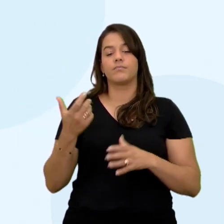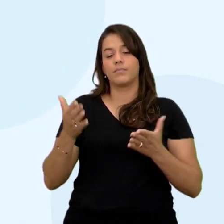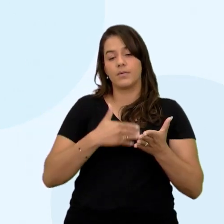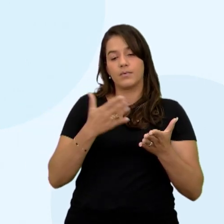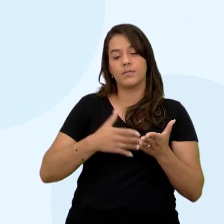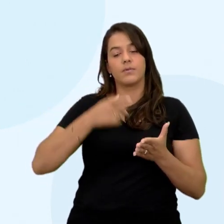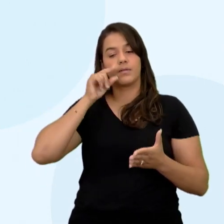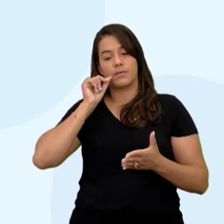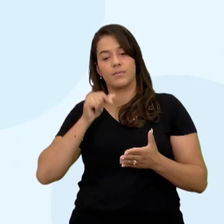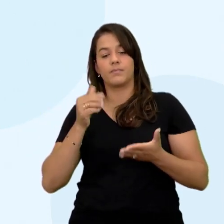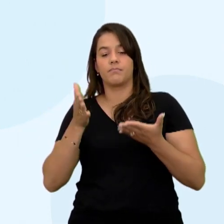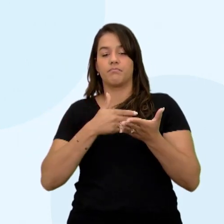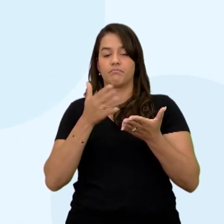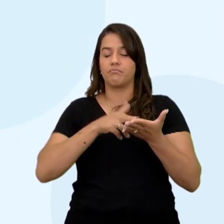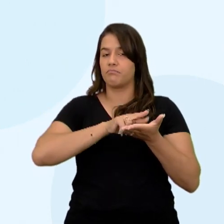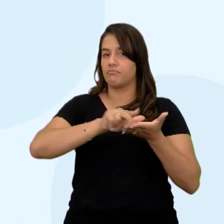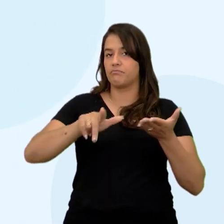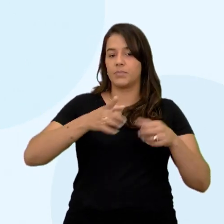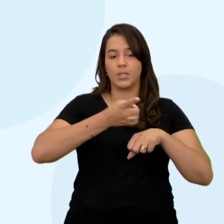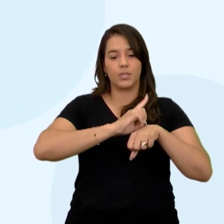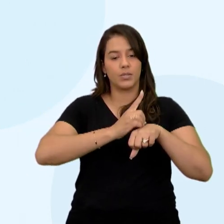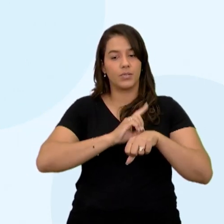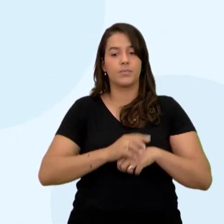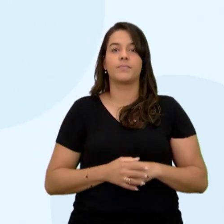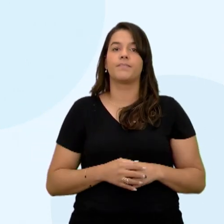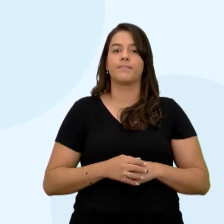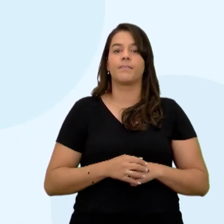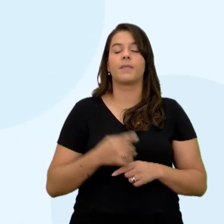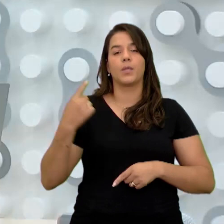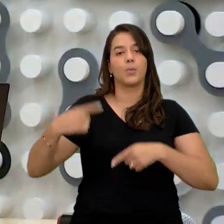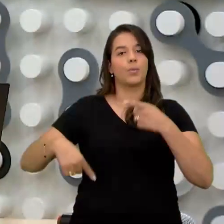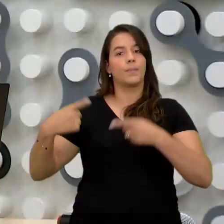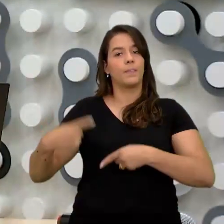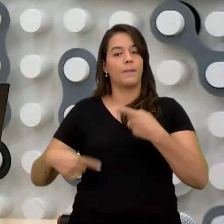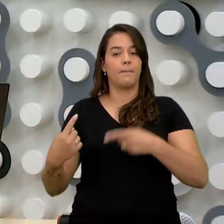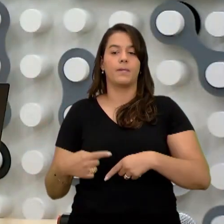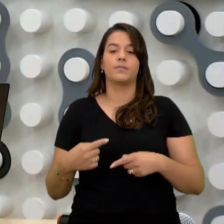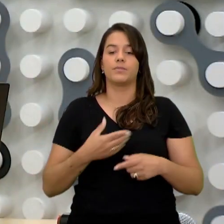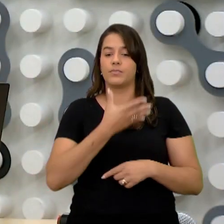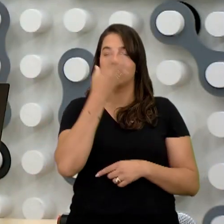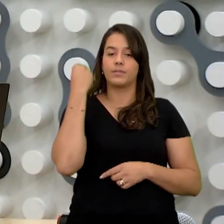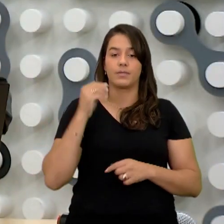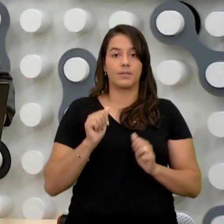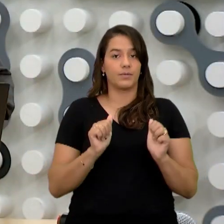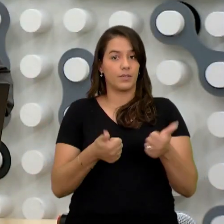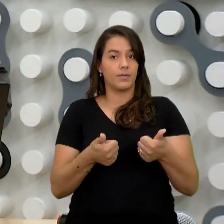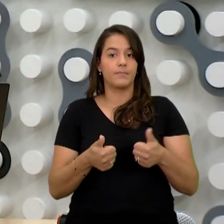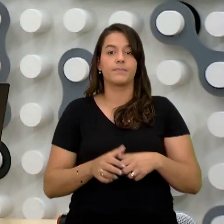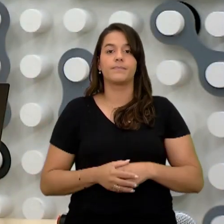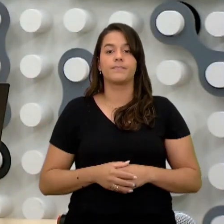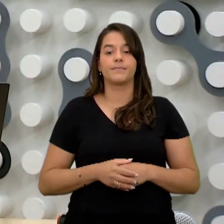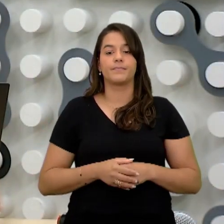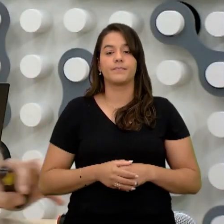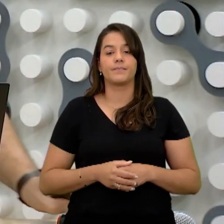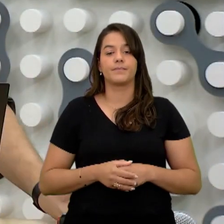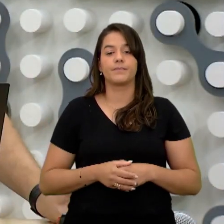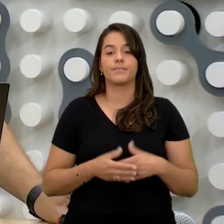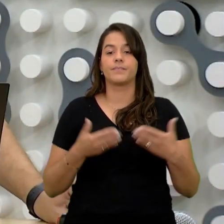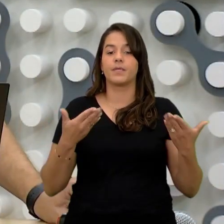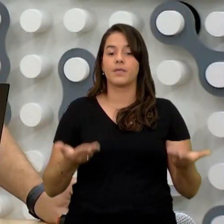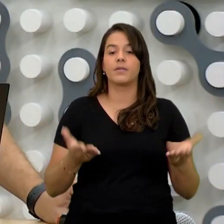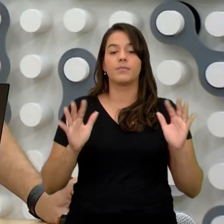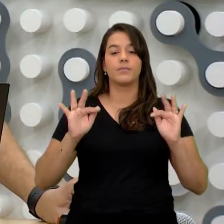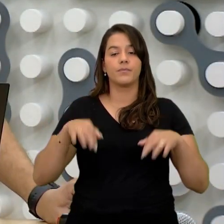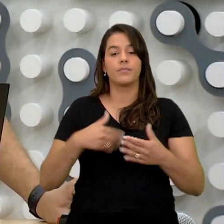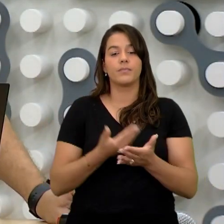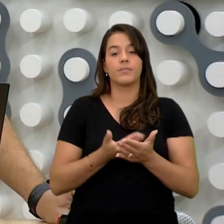caderno, lápis, materiais de papelaria, dicionários, o bom e velho debate. Não esqueçam disso, certo? Então, indo para o final da